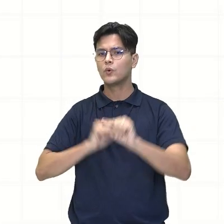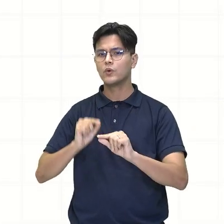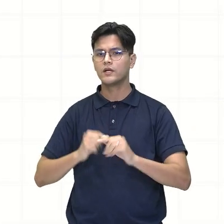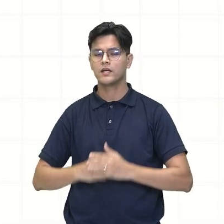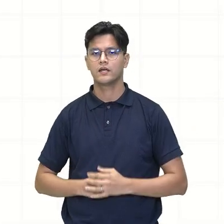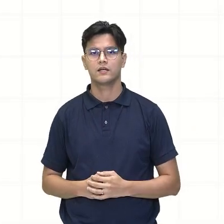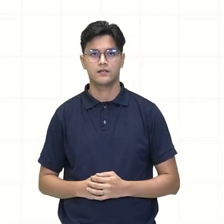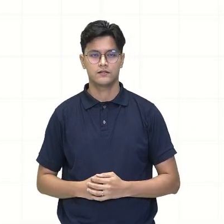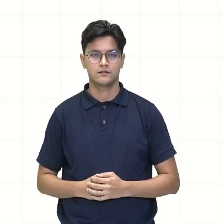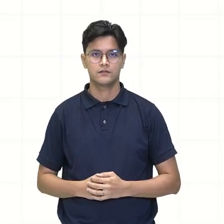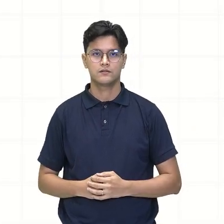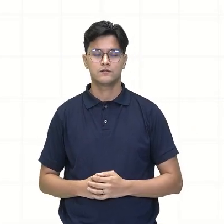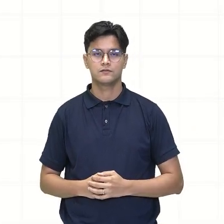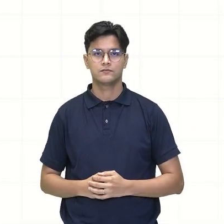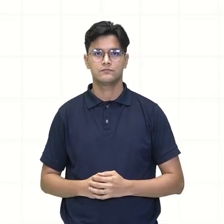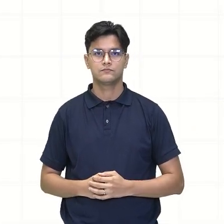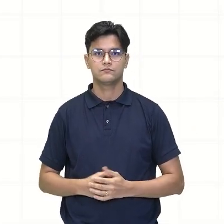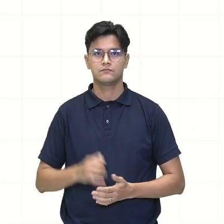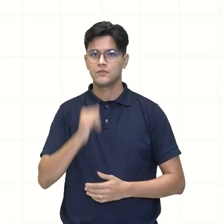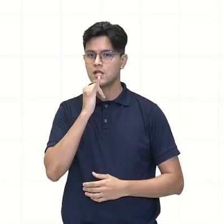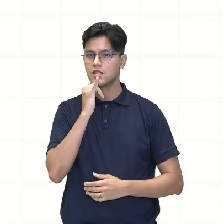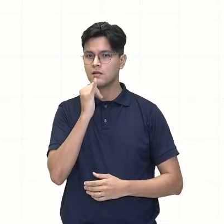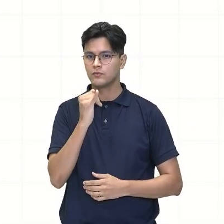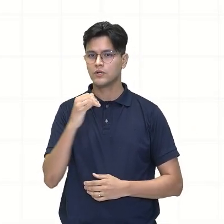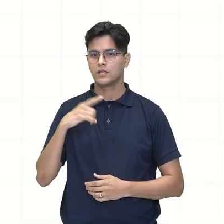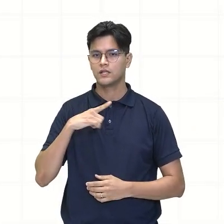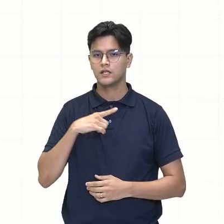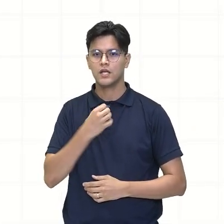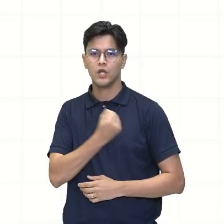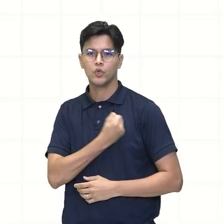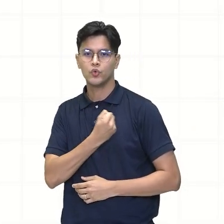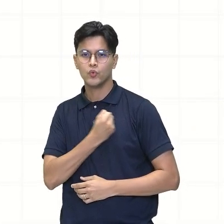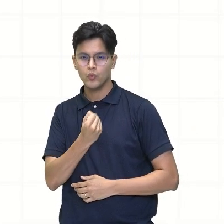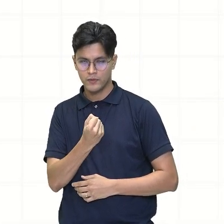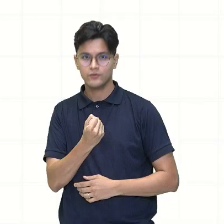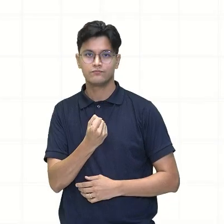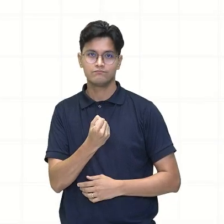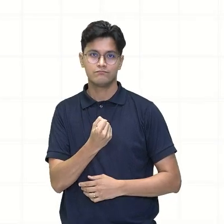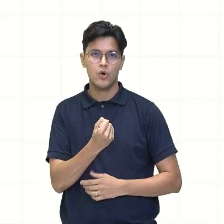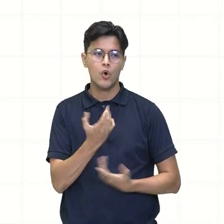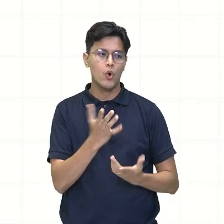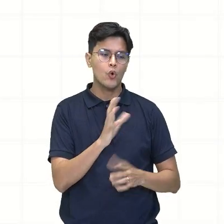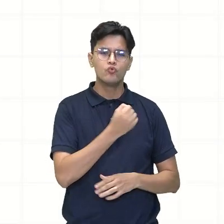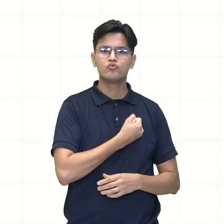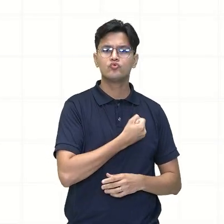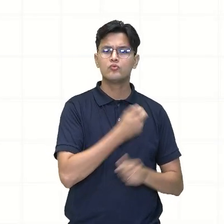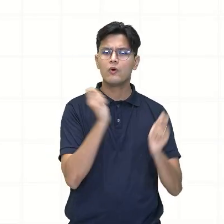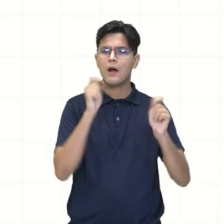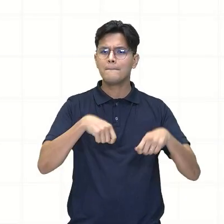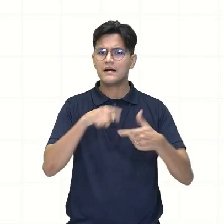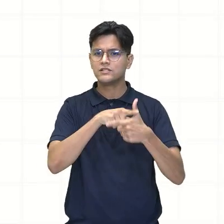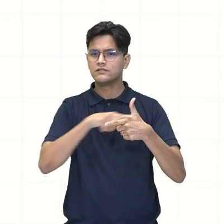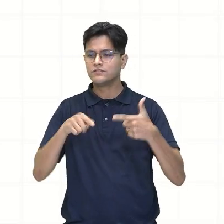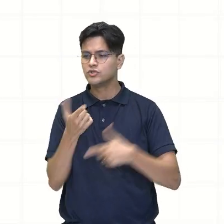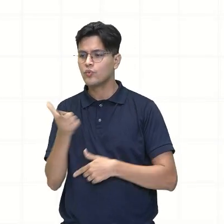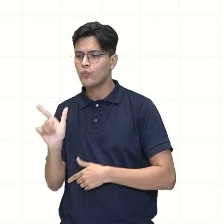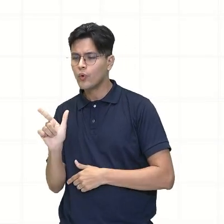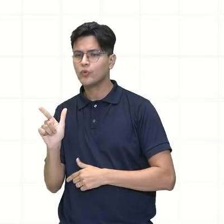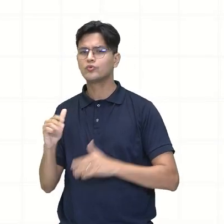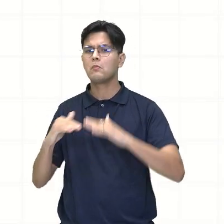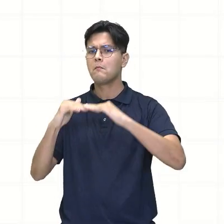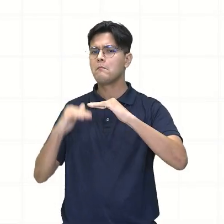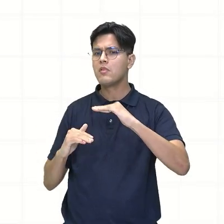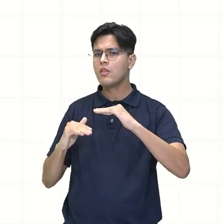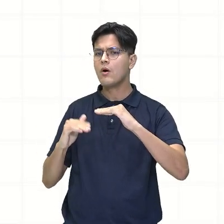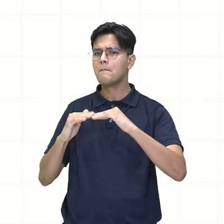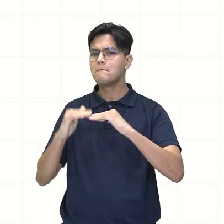dividir o outro número. Então, eu preciso encontrar aqui o MMC entre 4 e 8, né? Então,